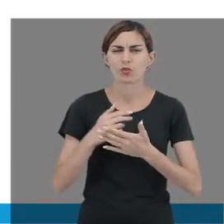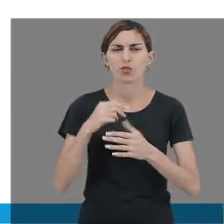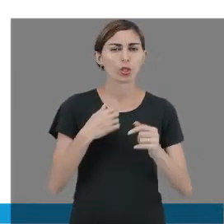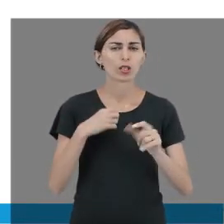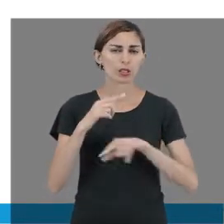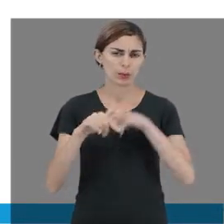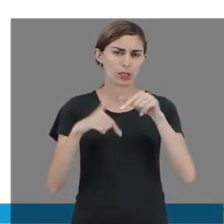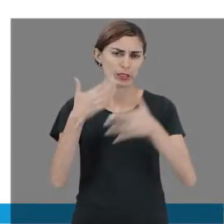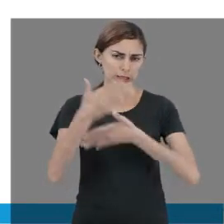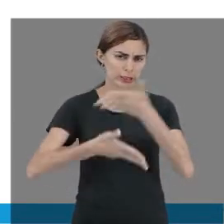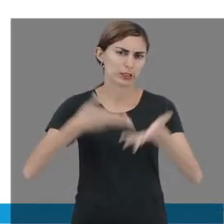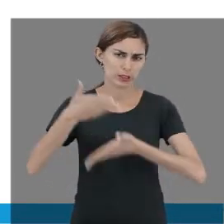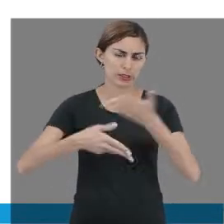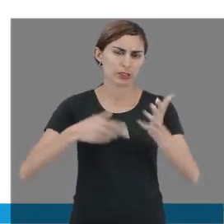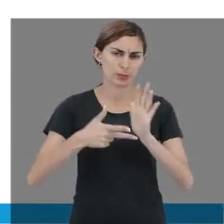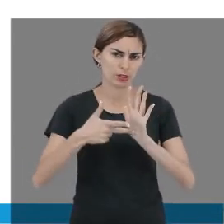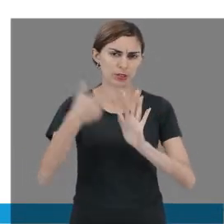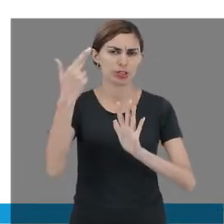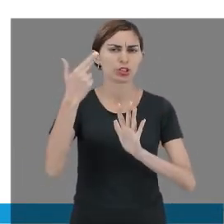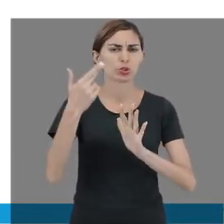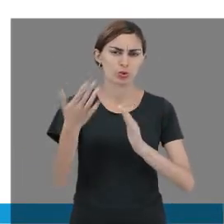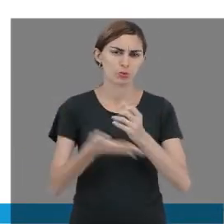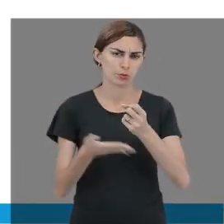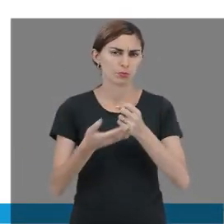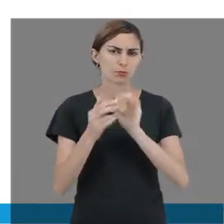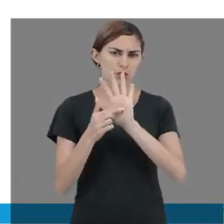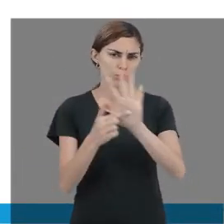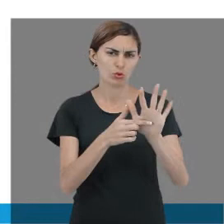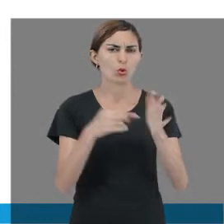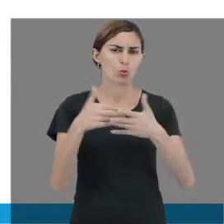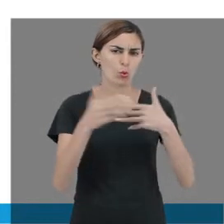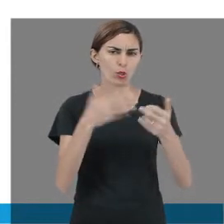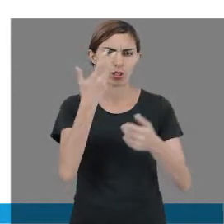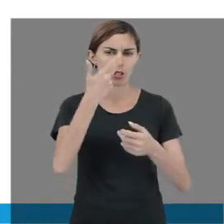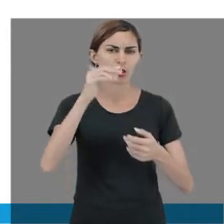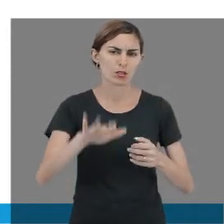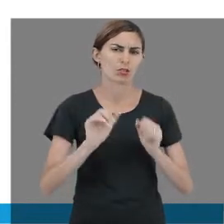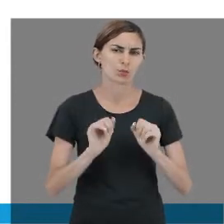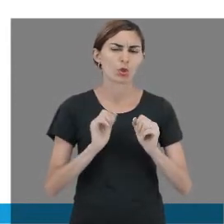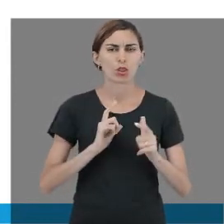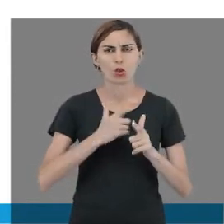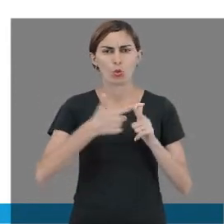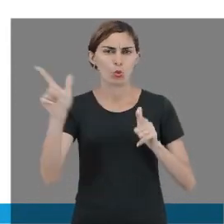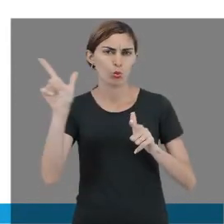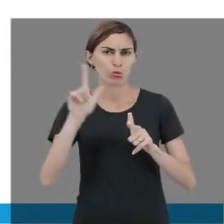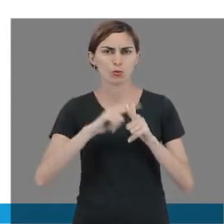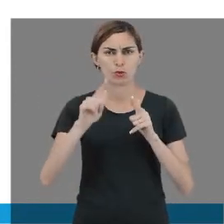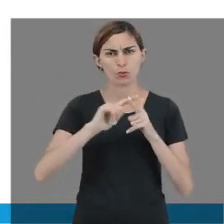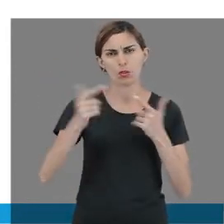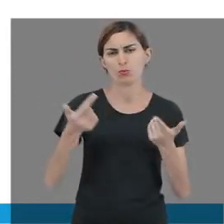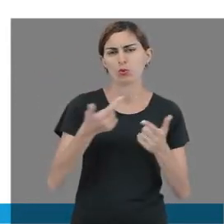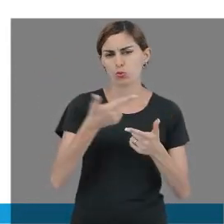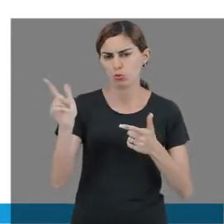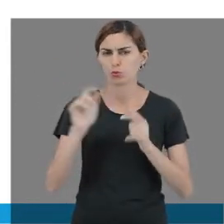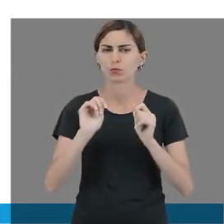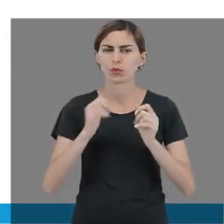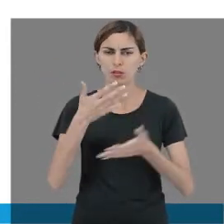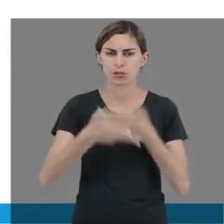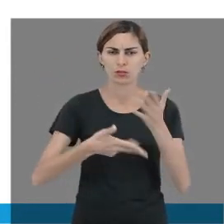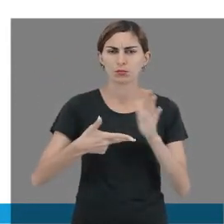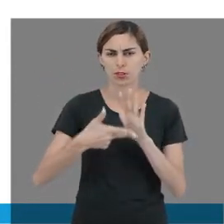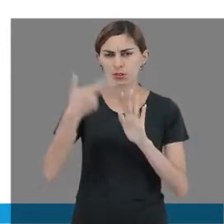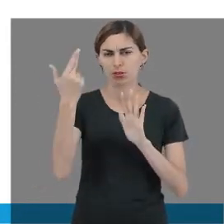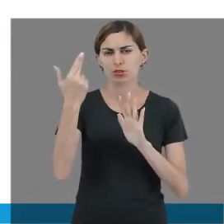ou trabalhar com toxina botulínica em crianças pequenas com paralisia cerebral, né? Aqui é só o mecanismo de ação, não vou entrar no detalhe do botox. E o